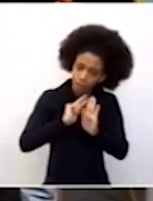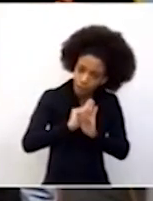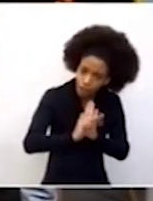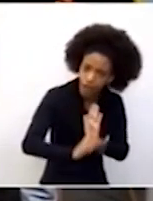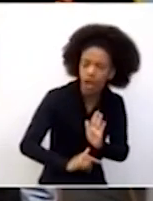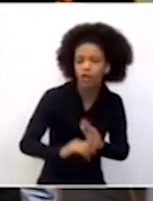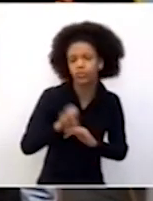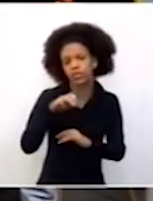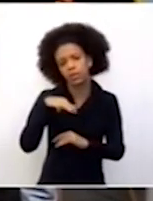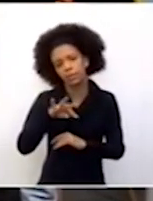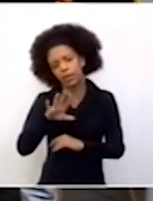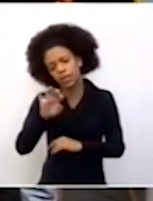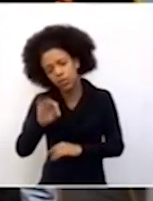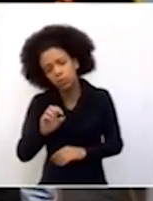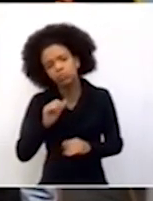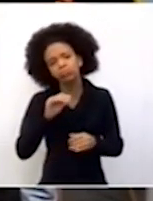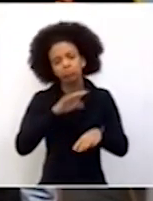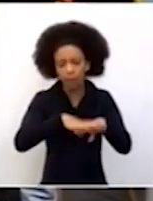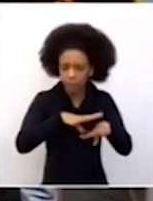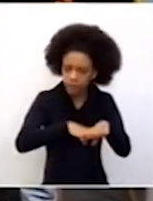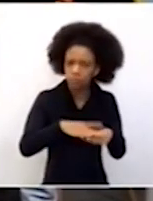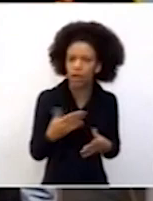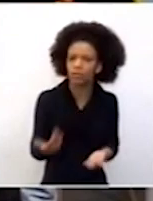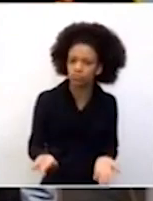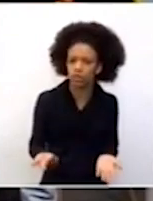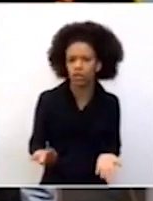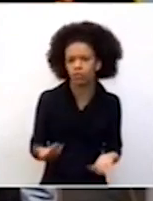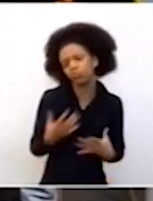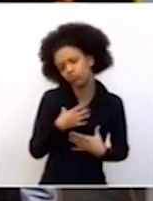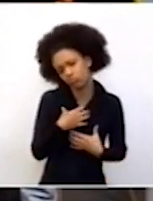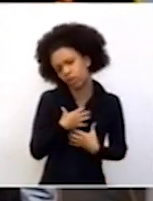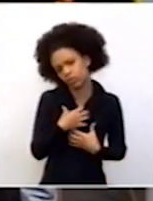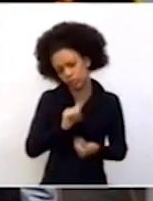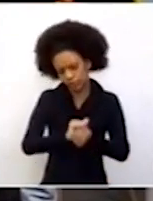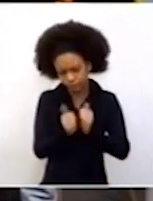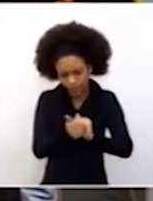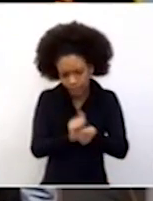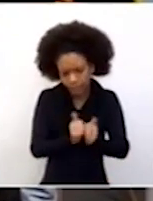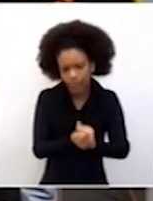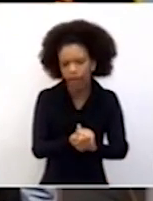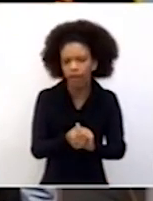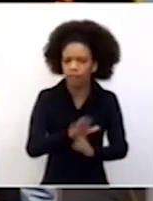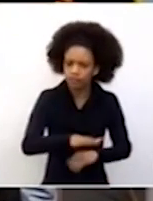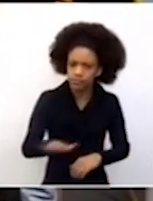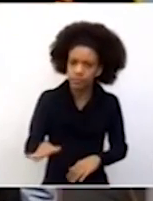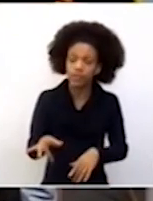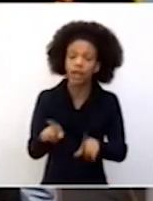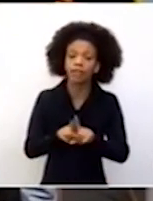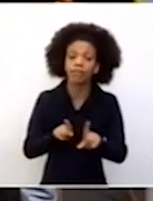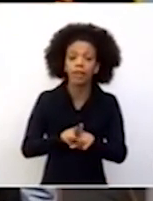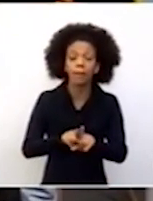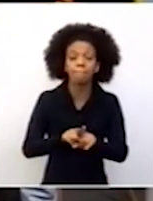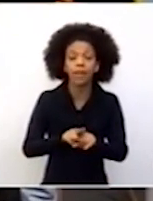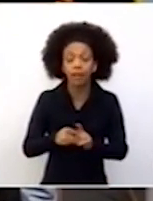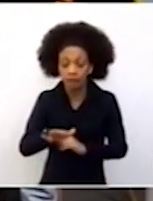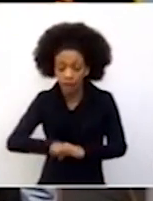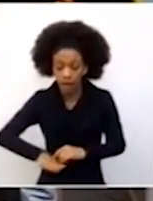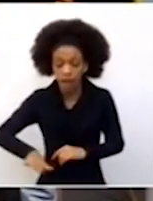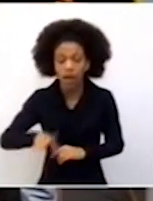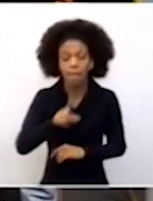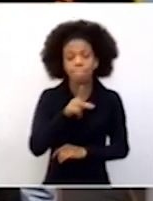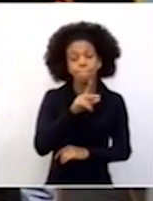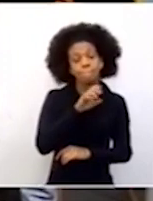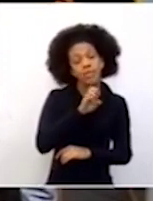vários elementos da matemática, né? De uma forma lúdica com as nossas crianças, tá? A questão de área, perímetro, tá?